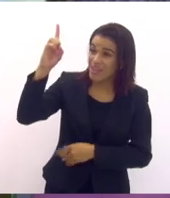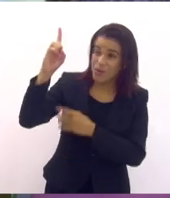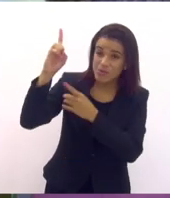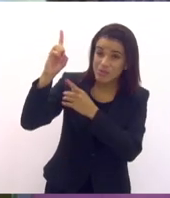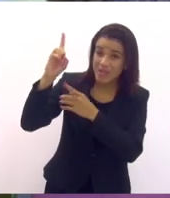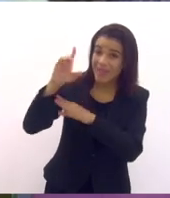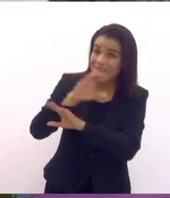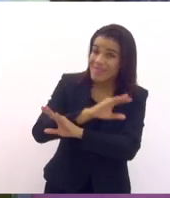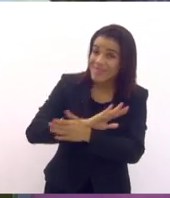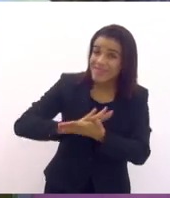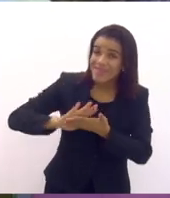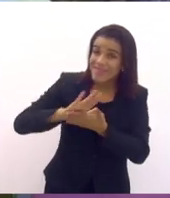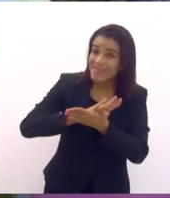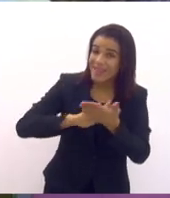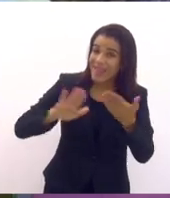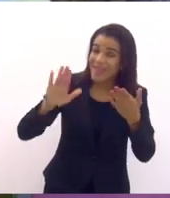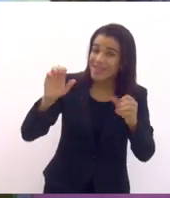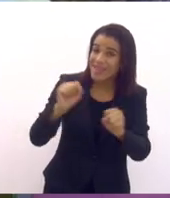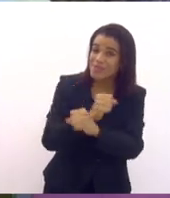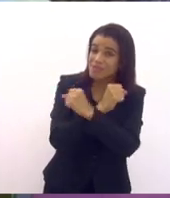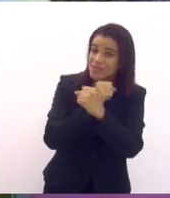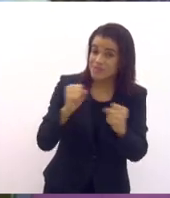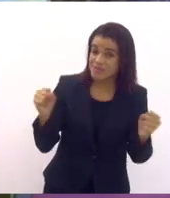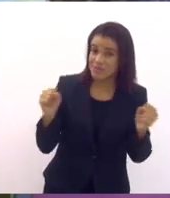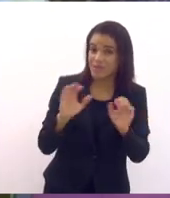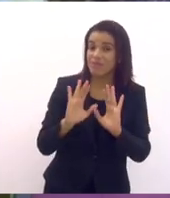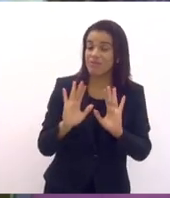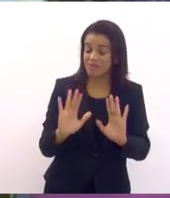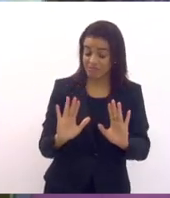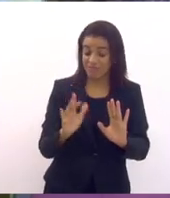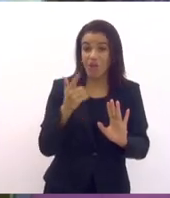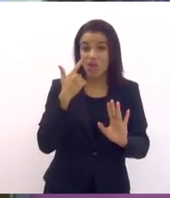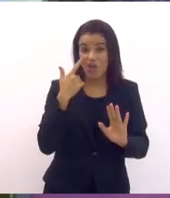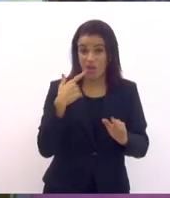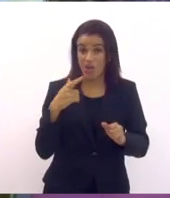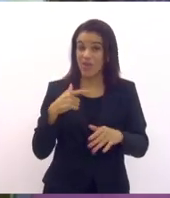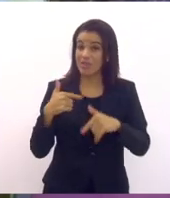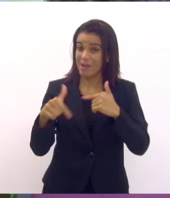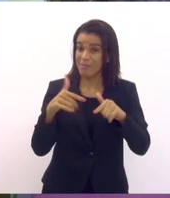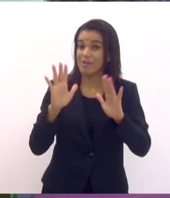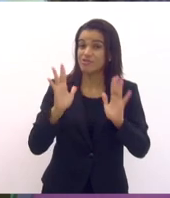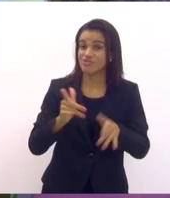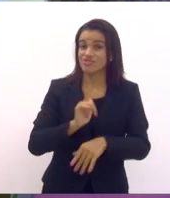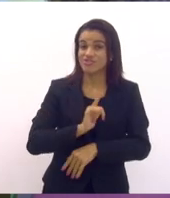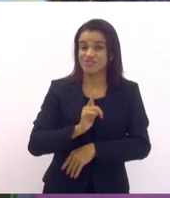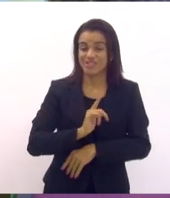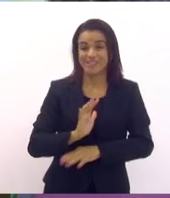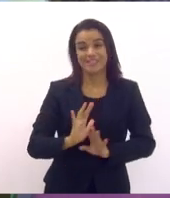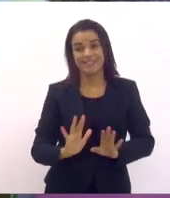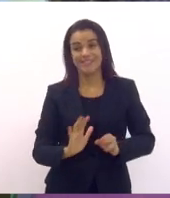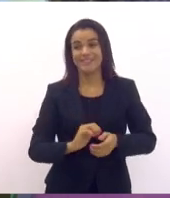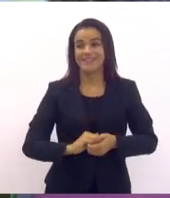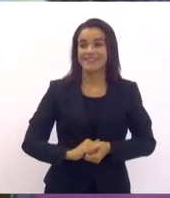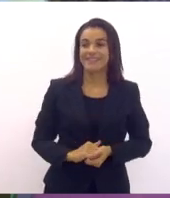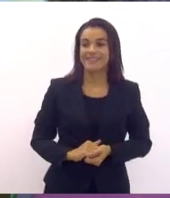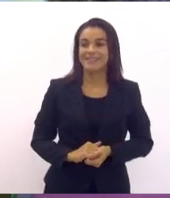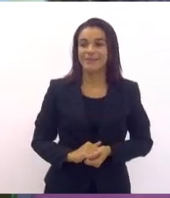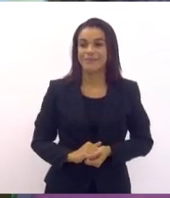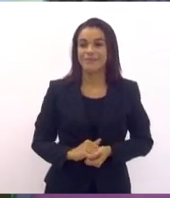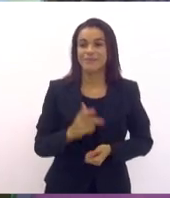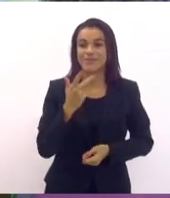impossível ainda Nem começamos mas o emprego já tem eu queria falar uma coisa